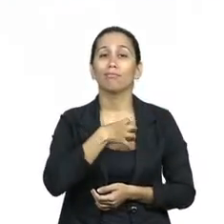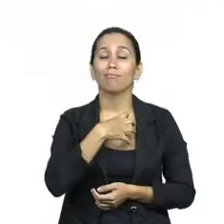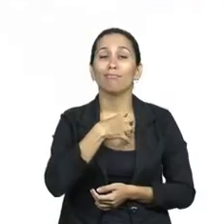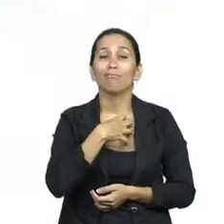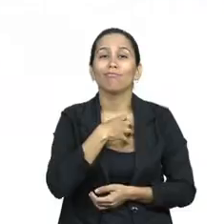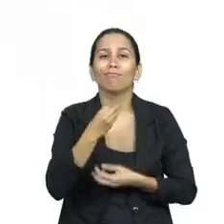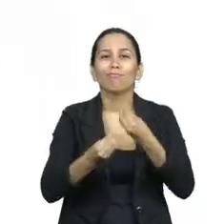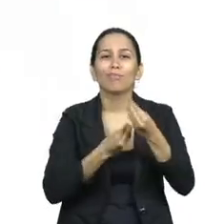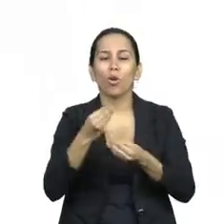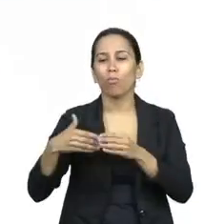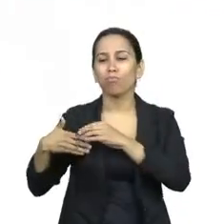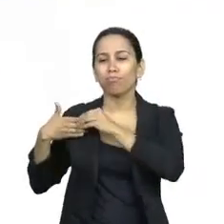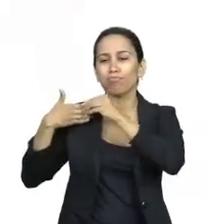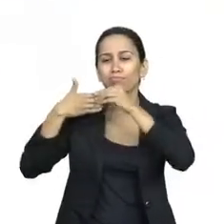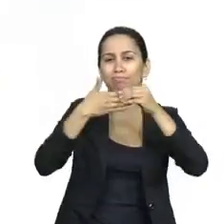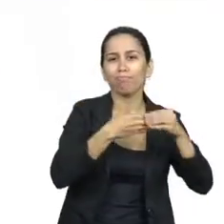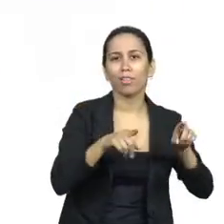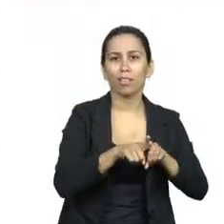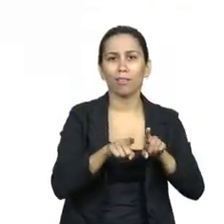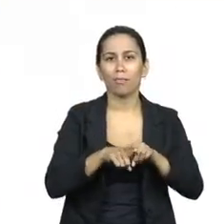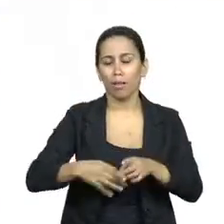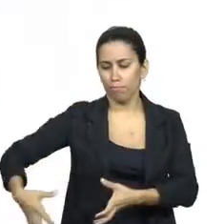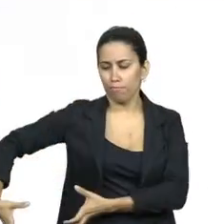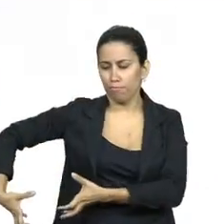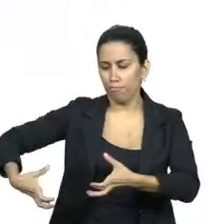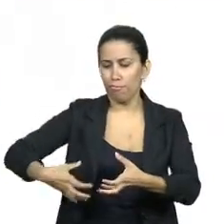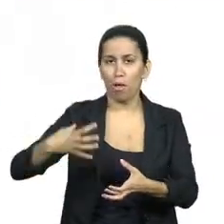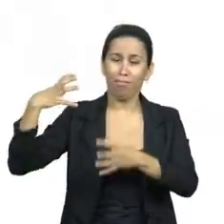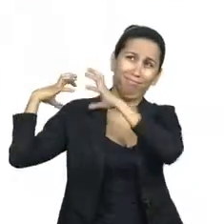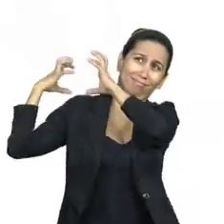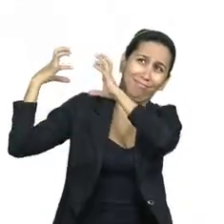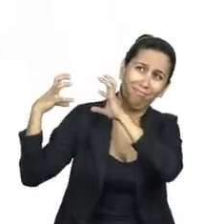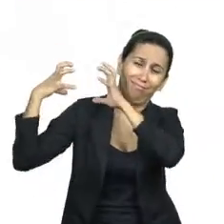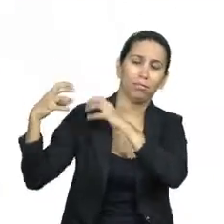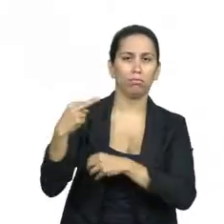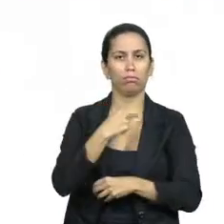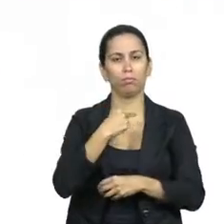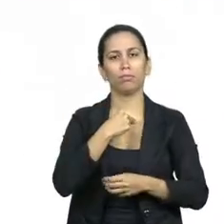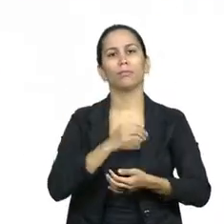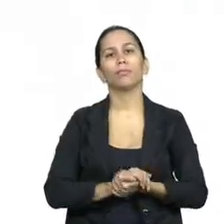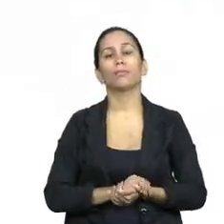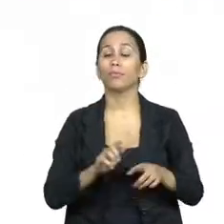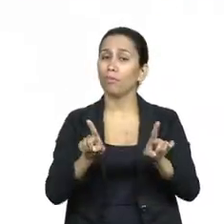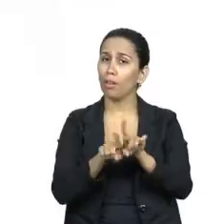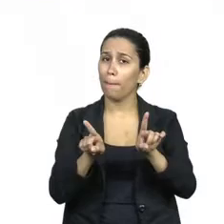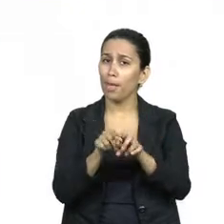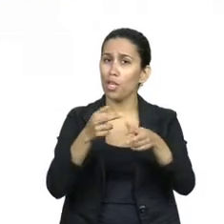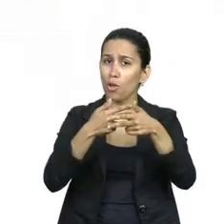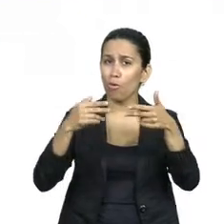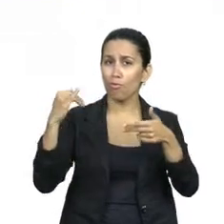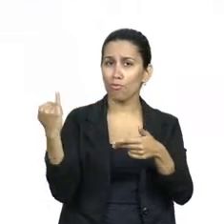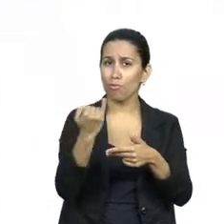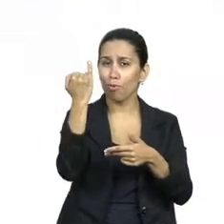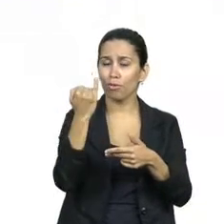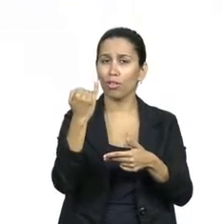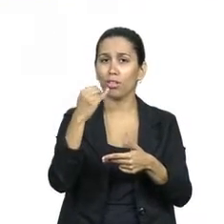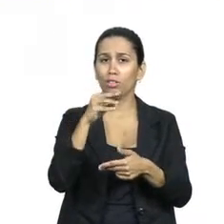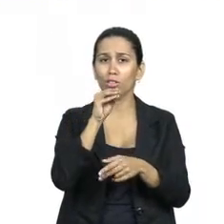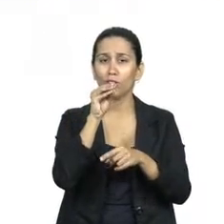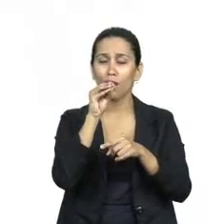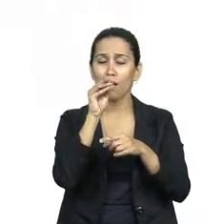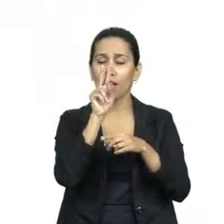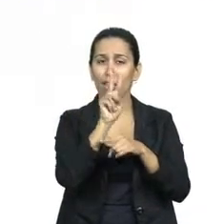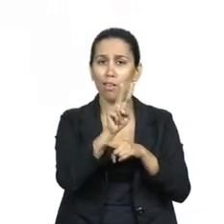Não eleve peso acima dos ombros. Outra questão importante é cuidar da sua saúde. Eu estou aqui com a Josiane